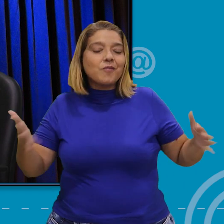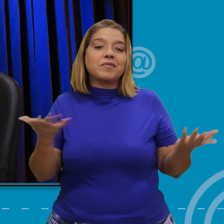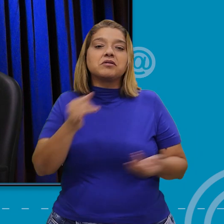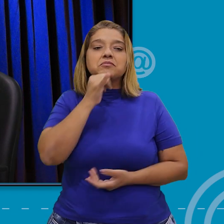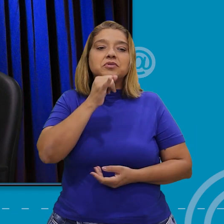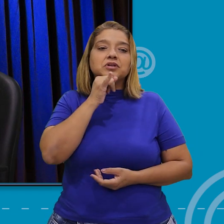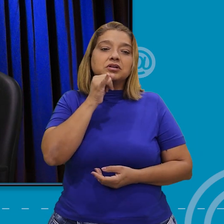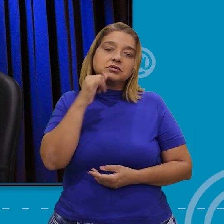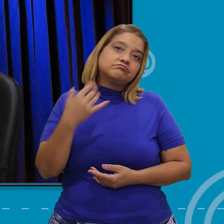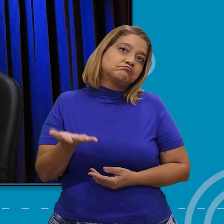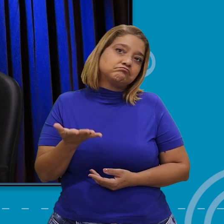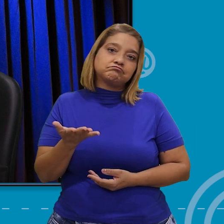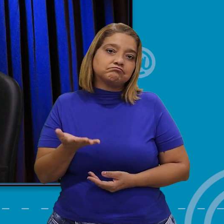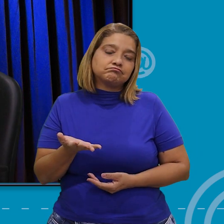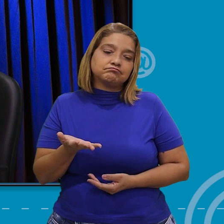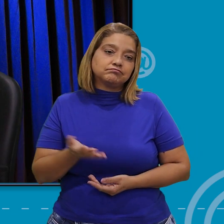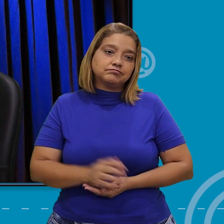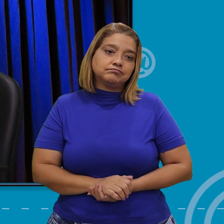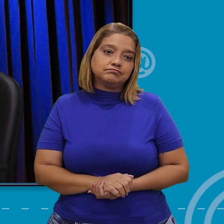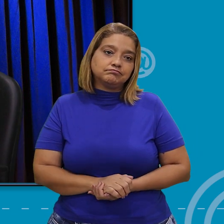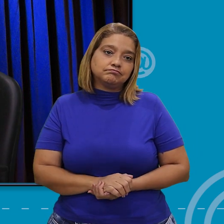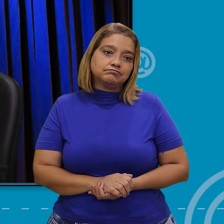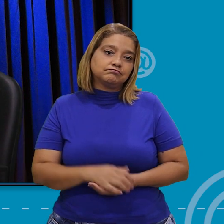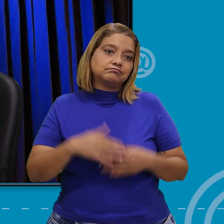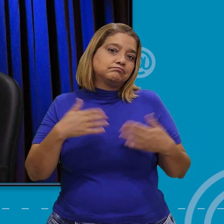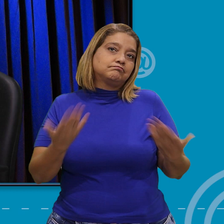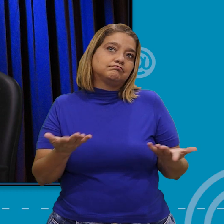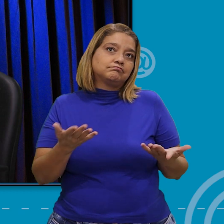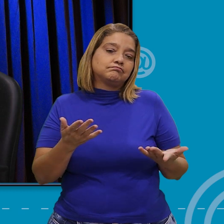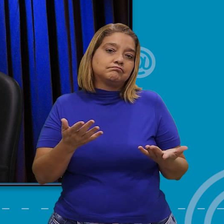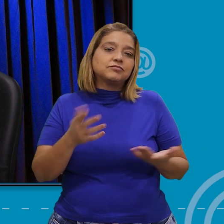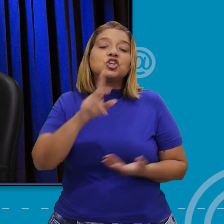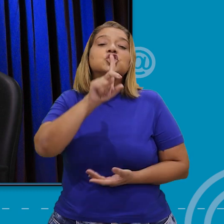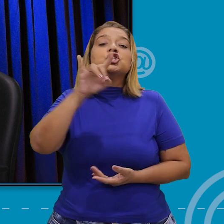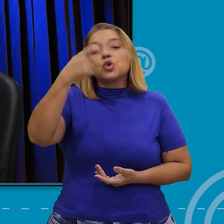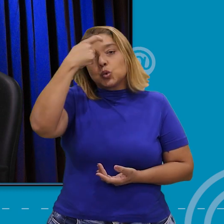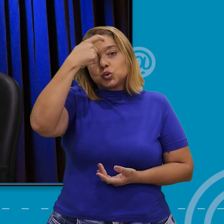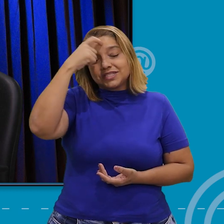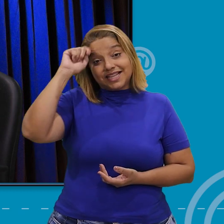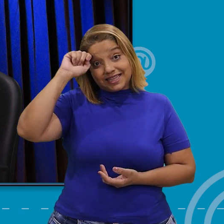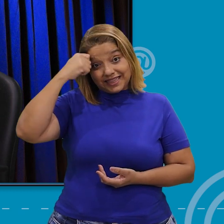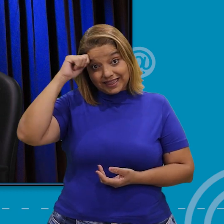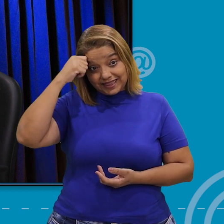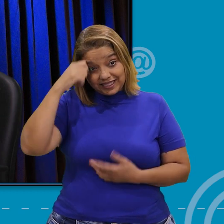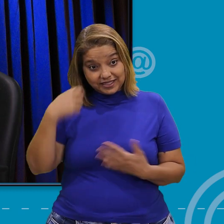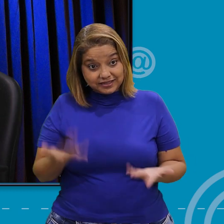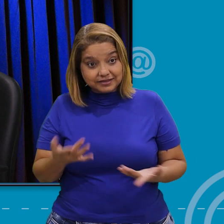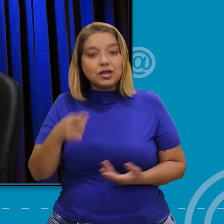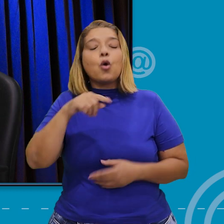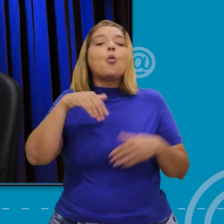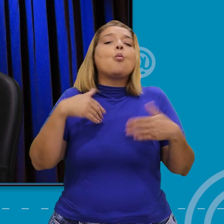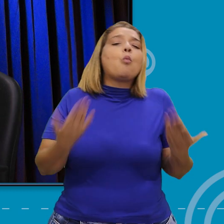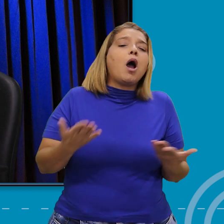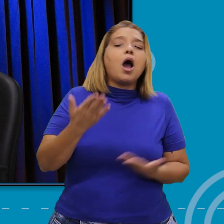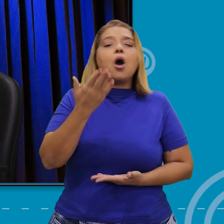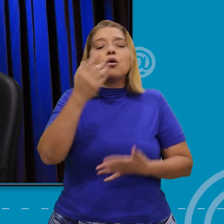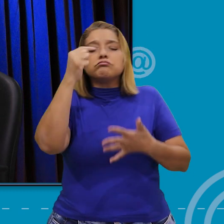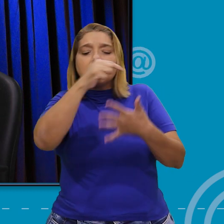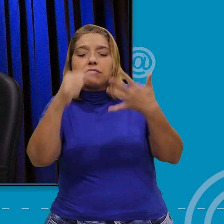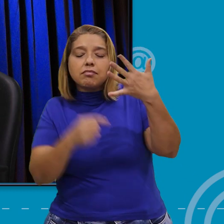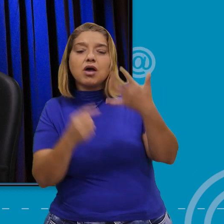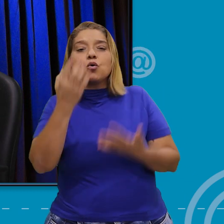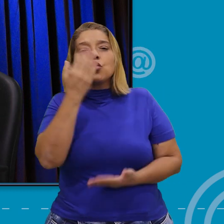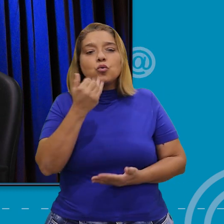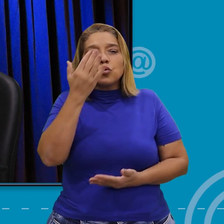comemorativas, então exemplificando aqui, por exemplo, eu sei que tem o Dia da Consciência Negra, por exemplo. Então, quais os